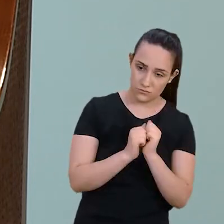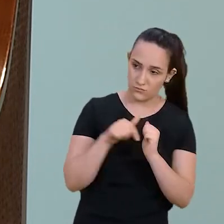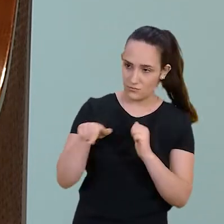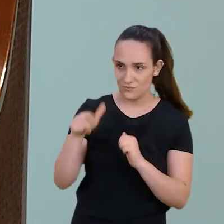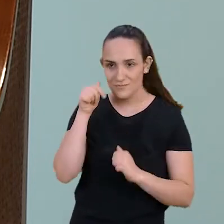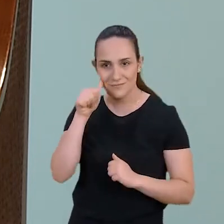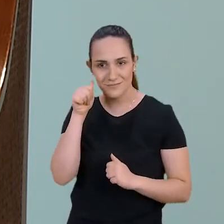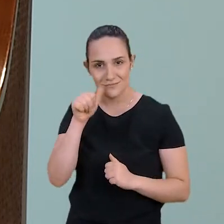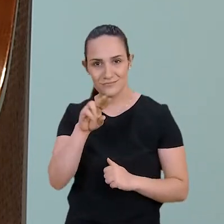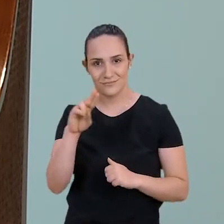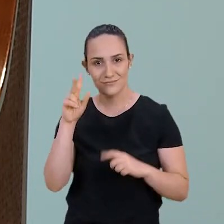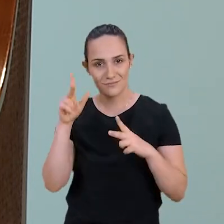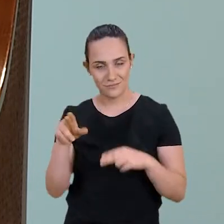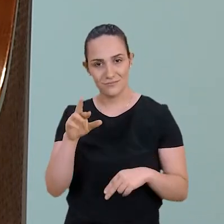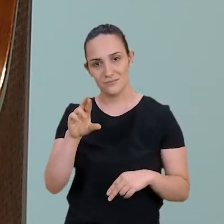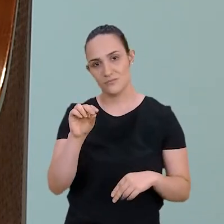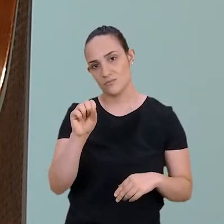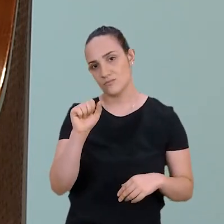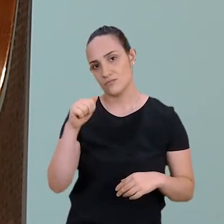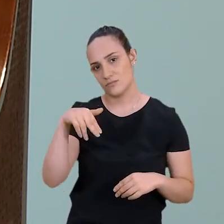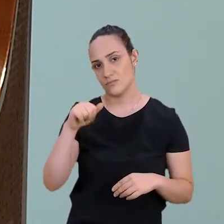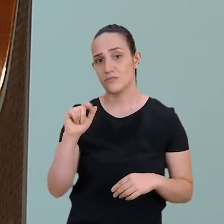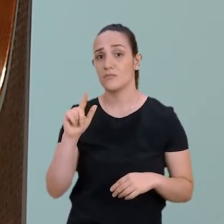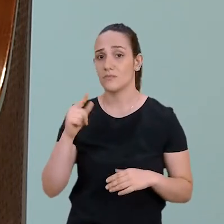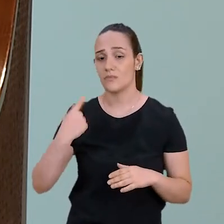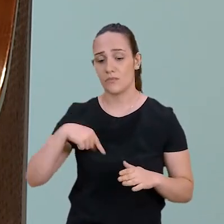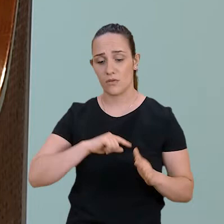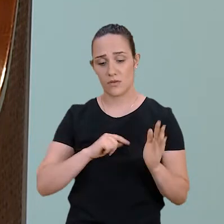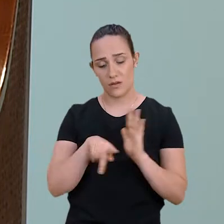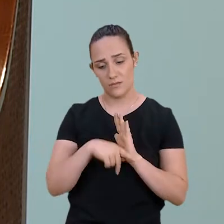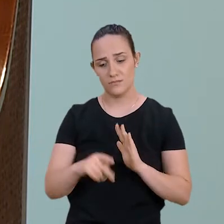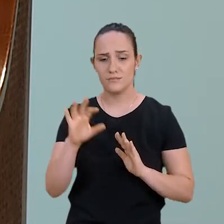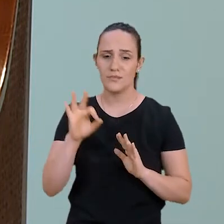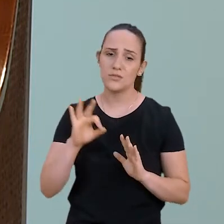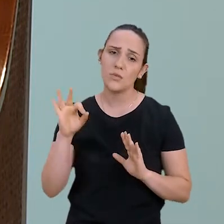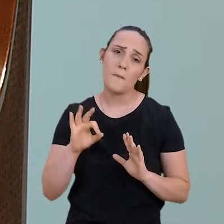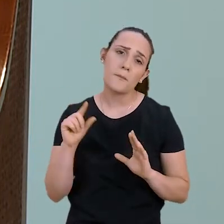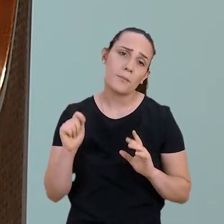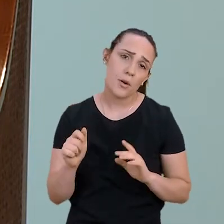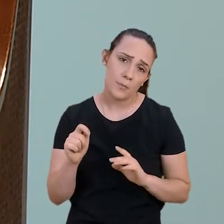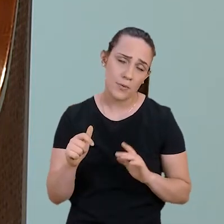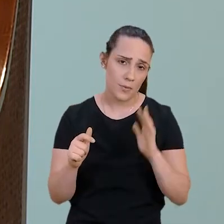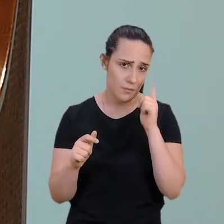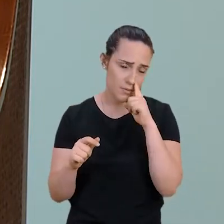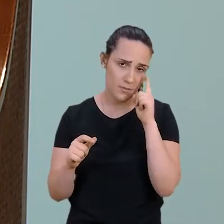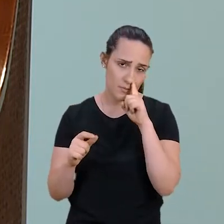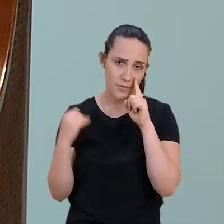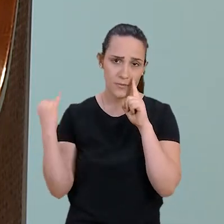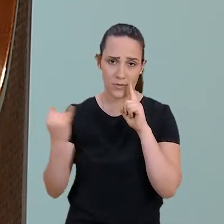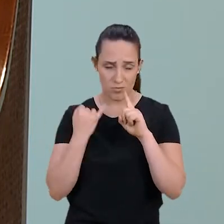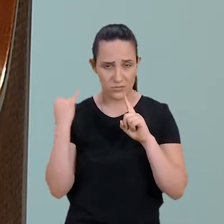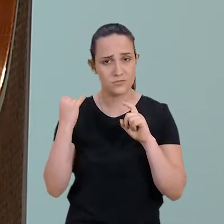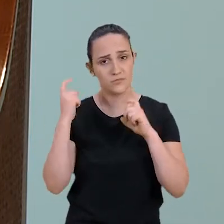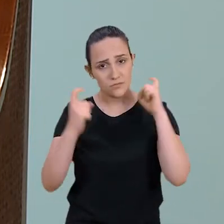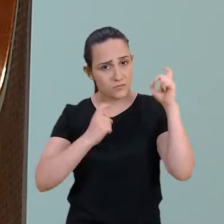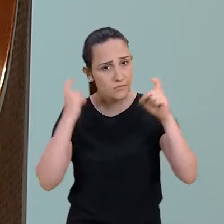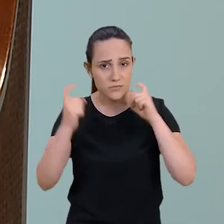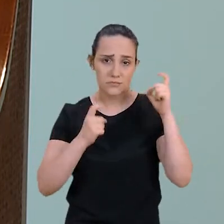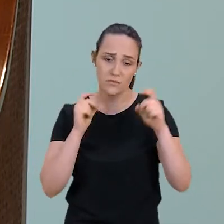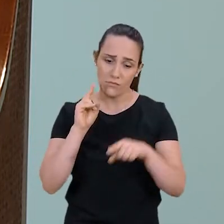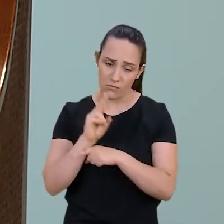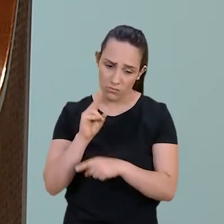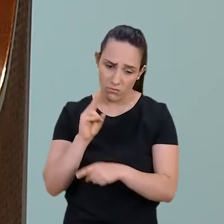fazemos parte de uma porcentagem pequena desse universo dessas mães que se tornam